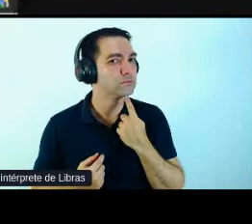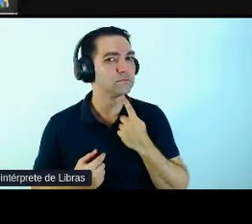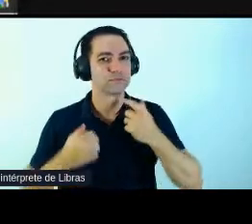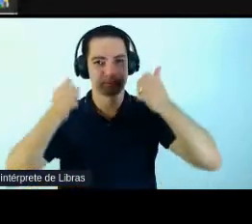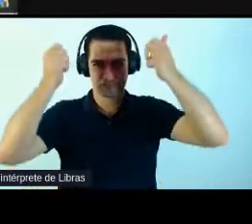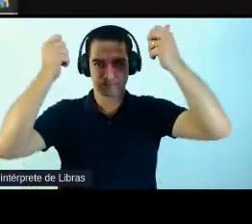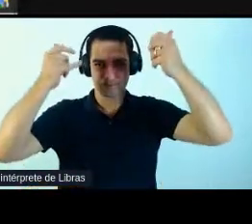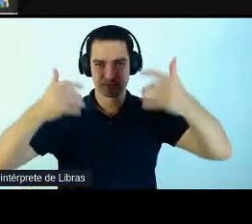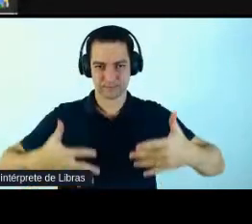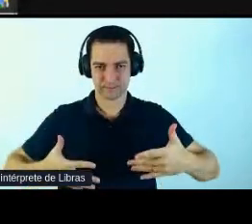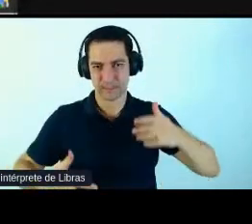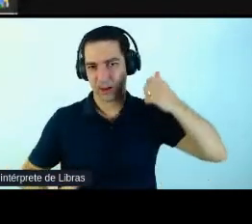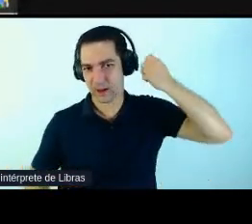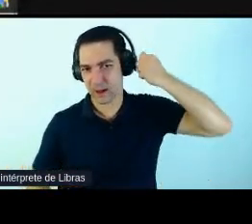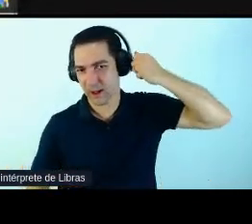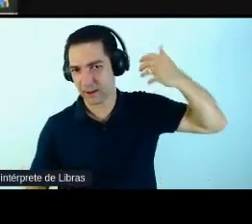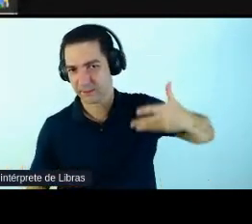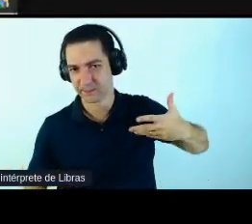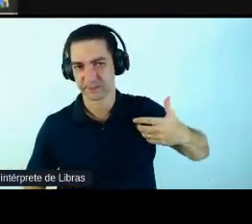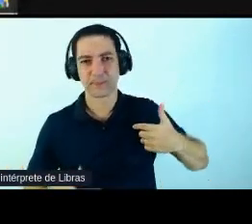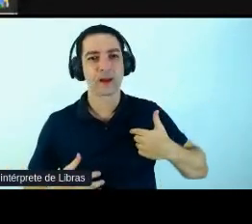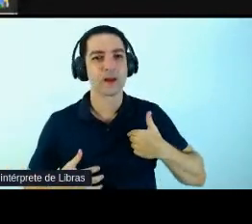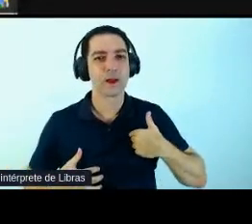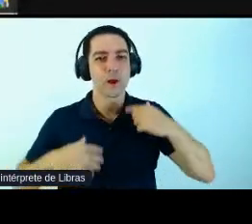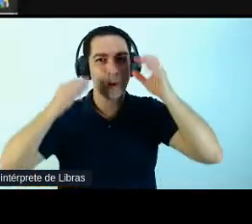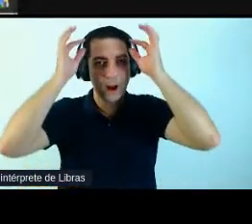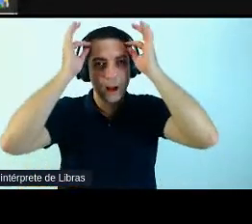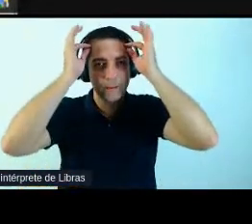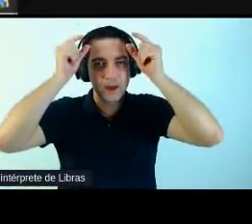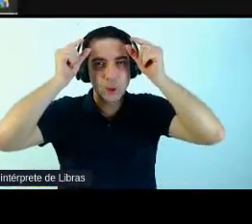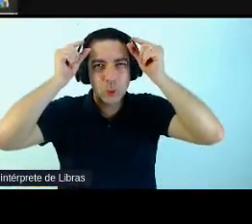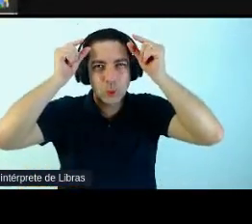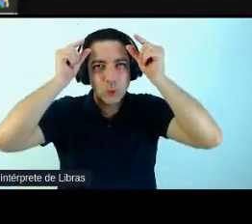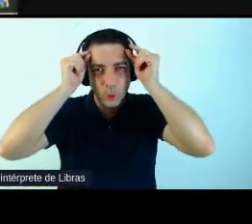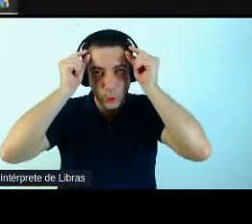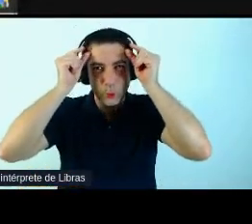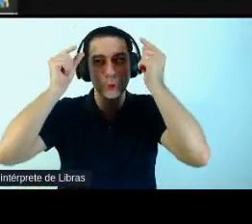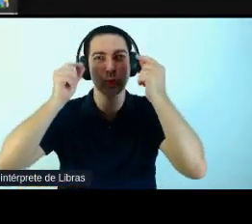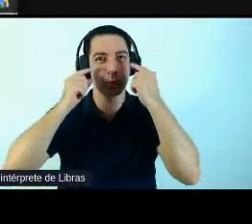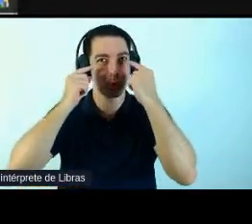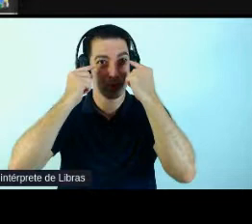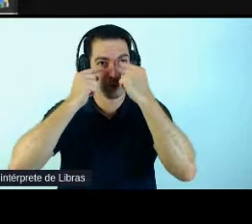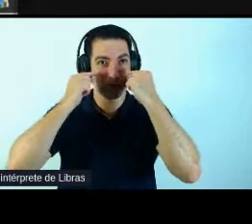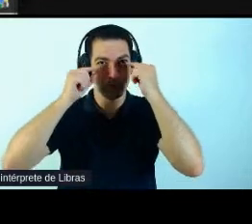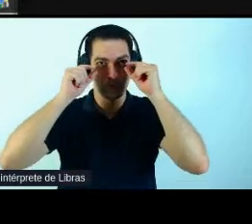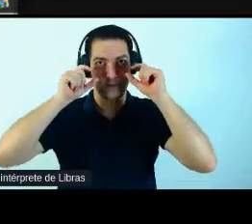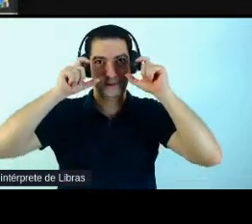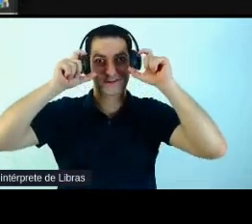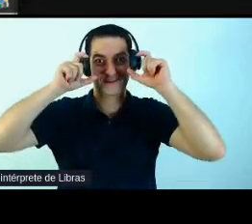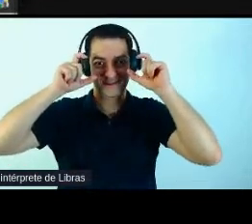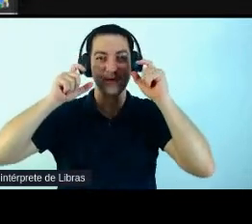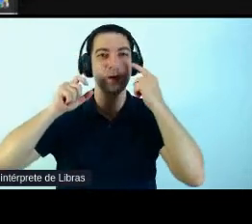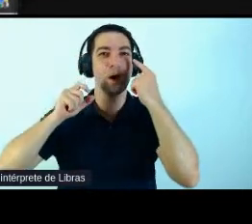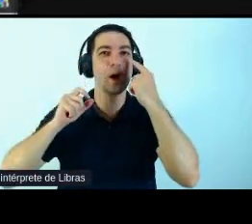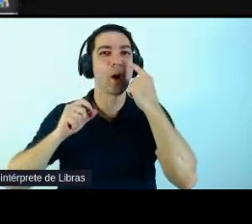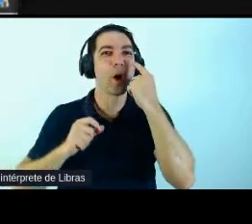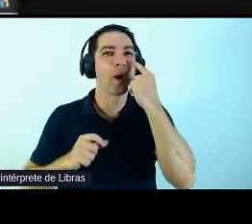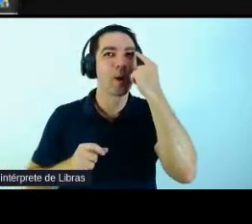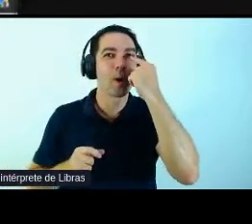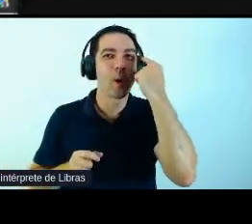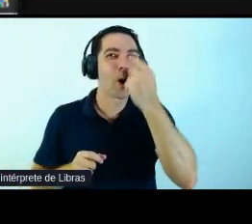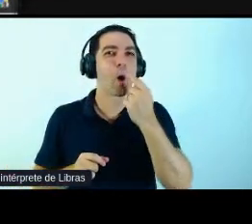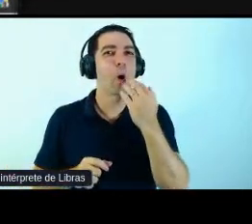sobre mim. Tenho cabelo curto e olhos arredondados, grandes, ambos são castanhos, pele um